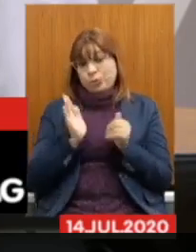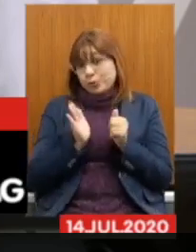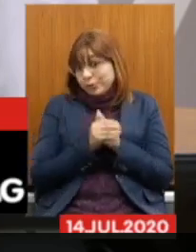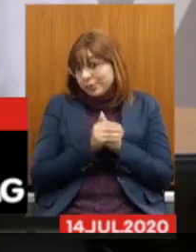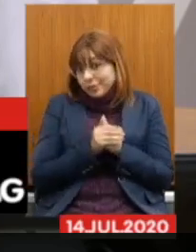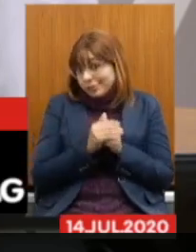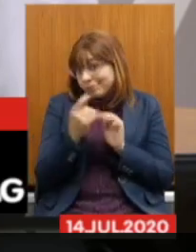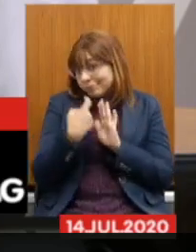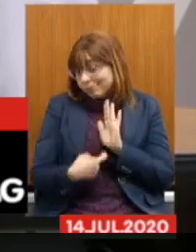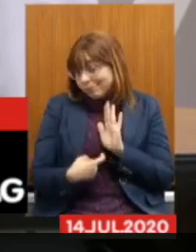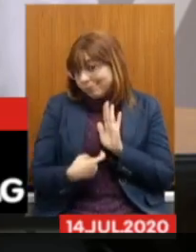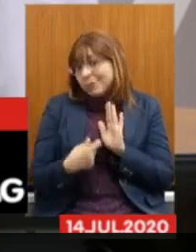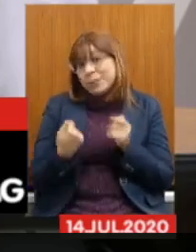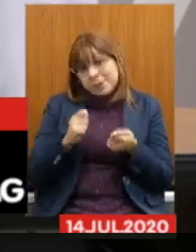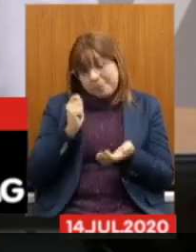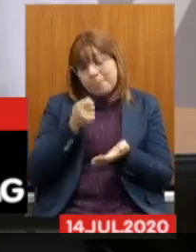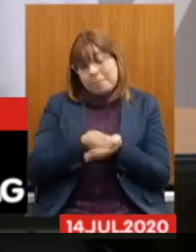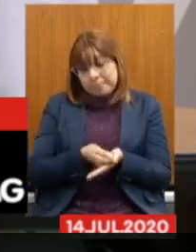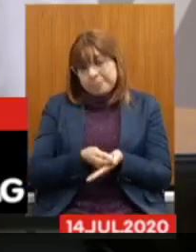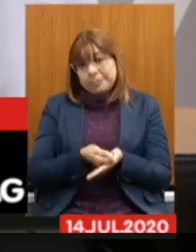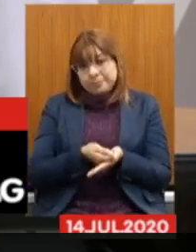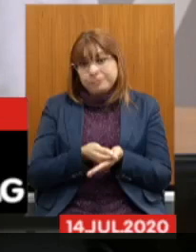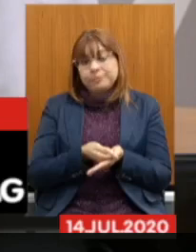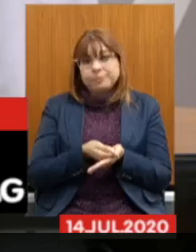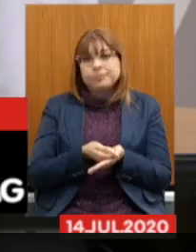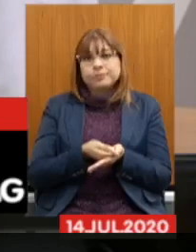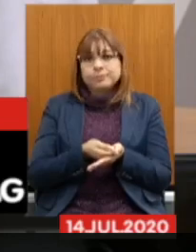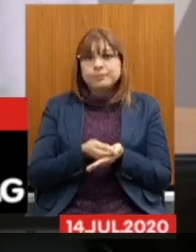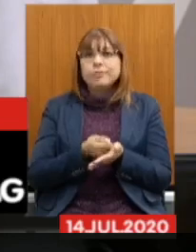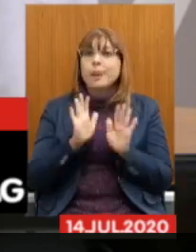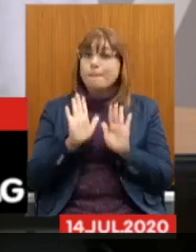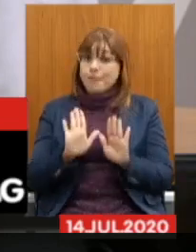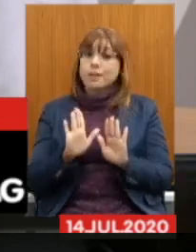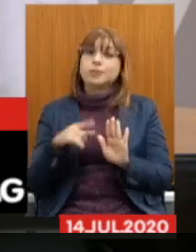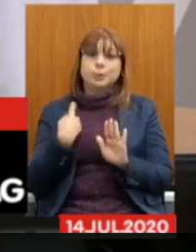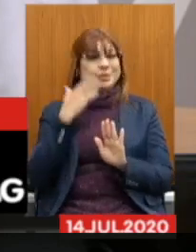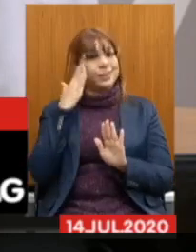desse déficit é, sabidamente, má gestão dos recursos.